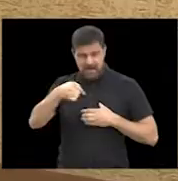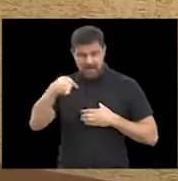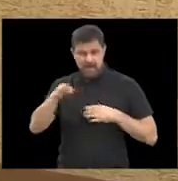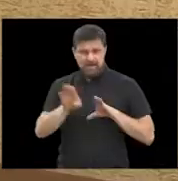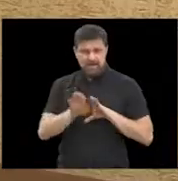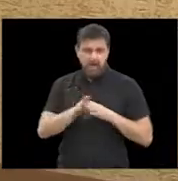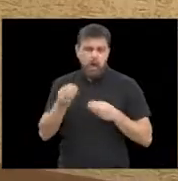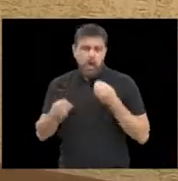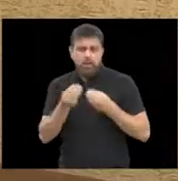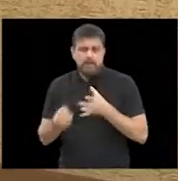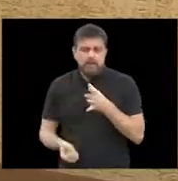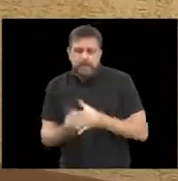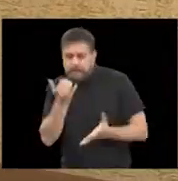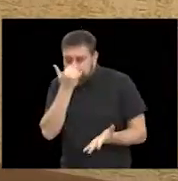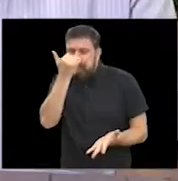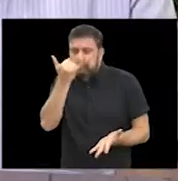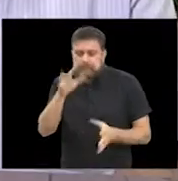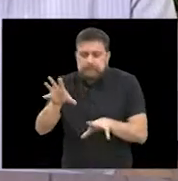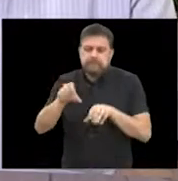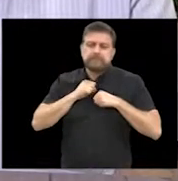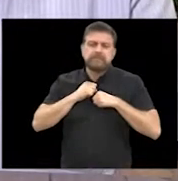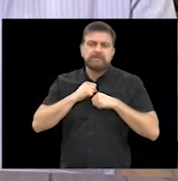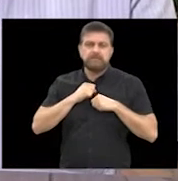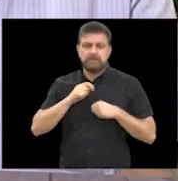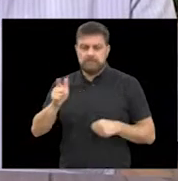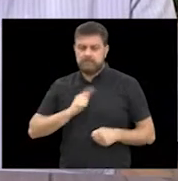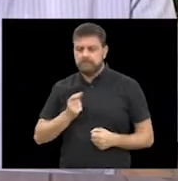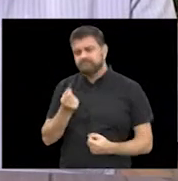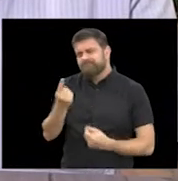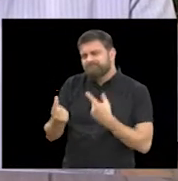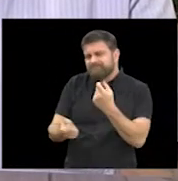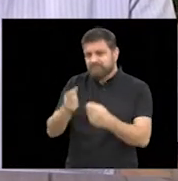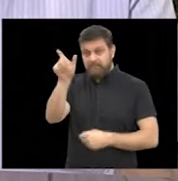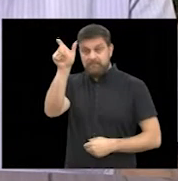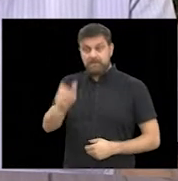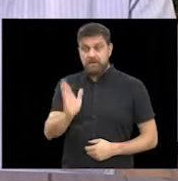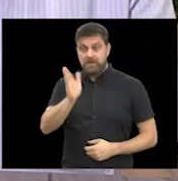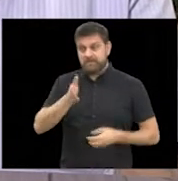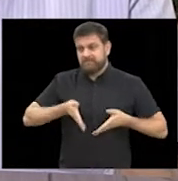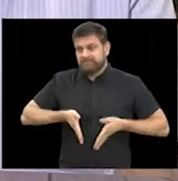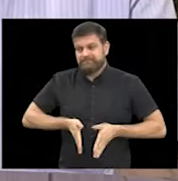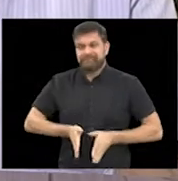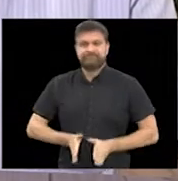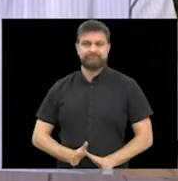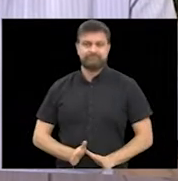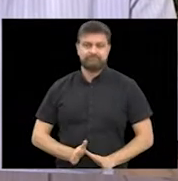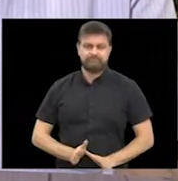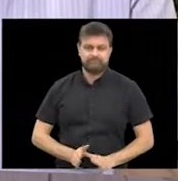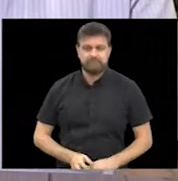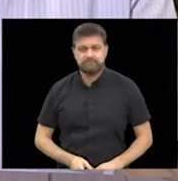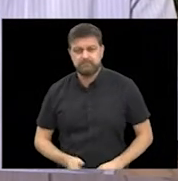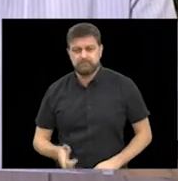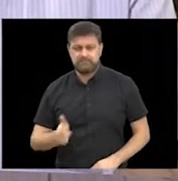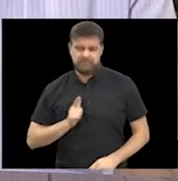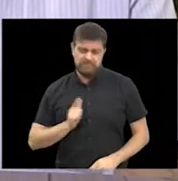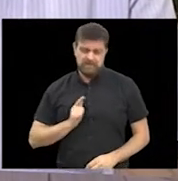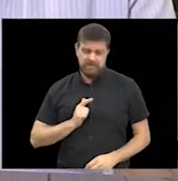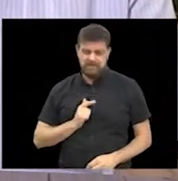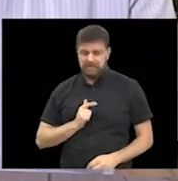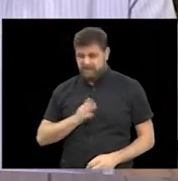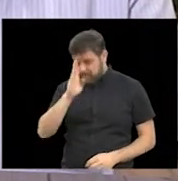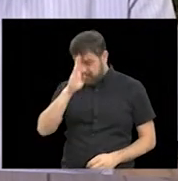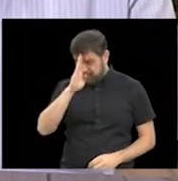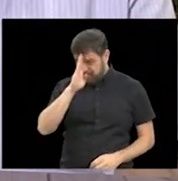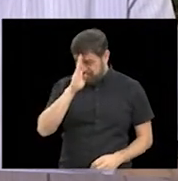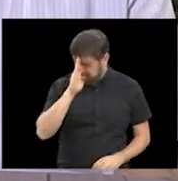como que se adquire uma hérnia de hiato? Tem casos que você já nasce com essa tendência. Ah, tá. E uma das